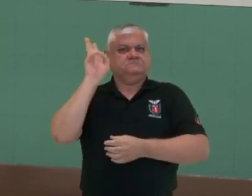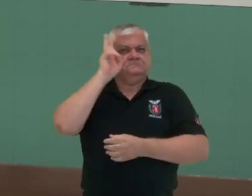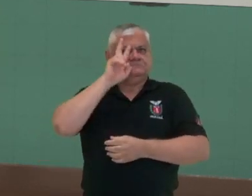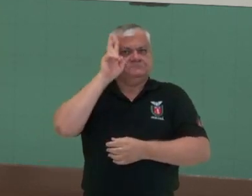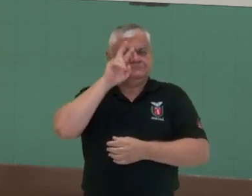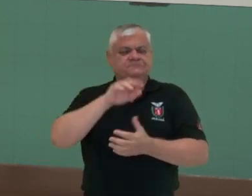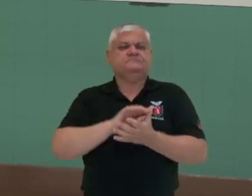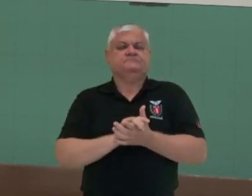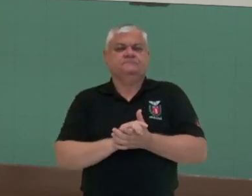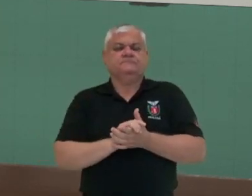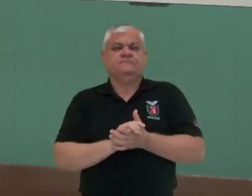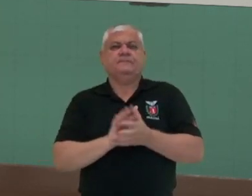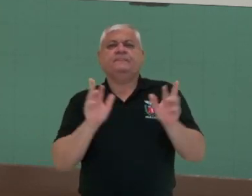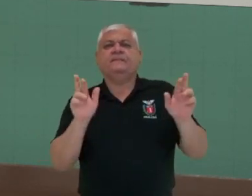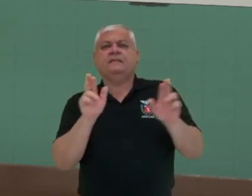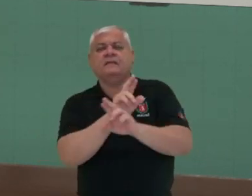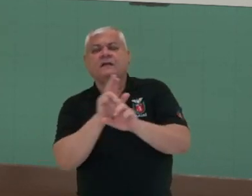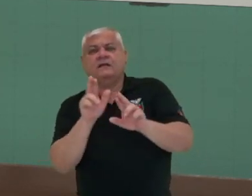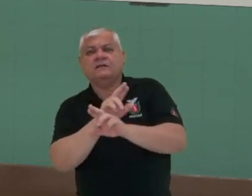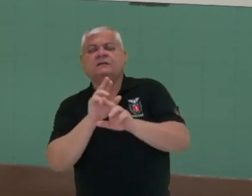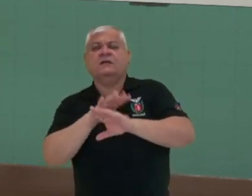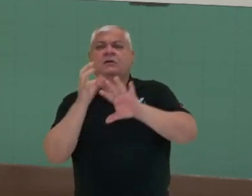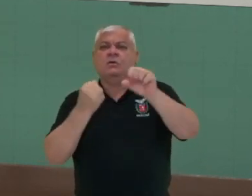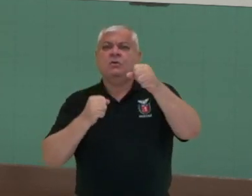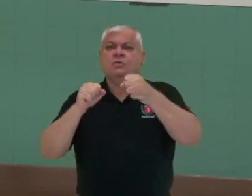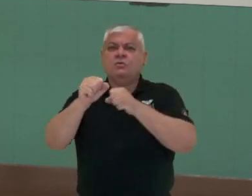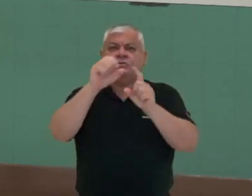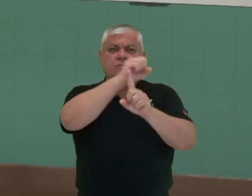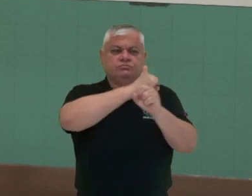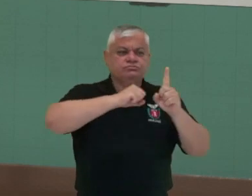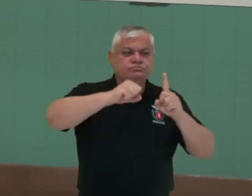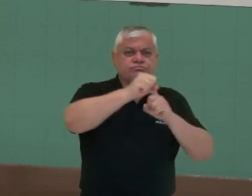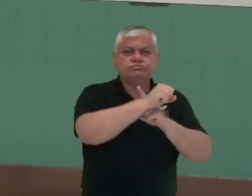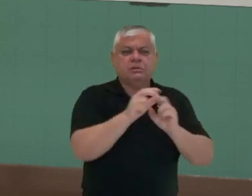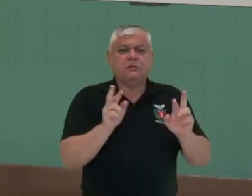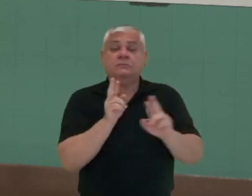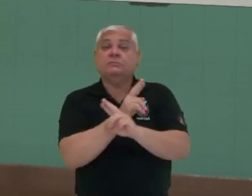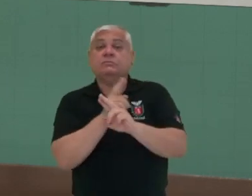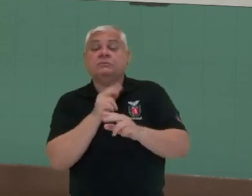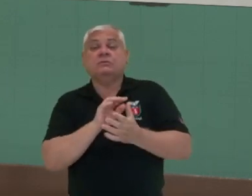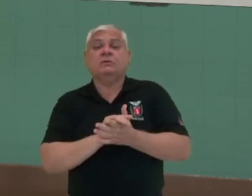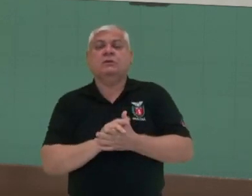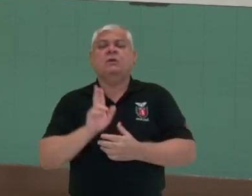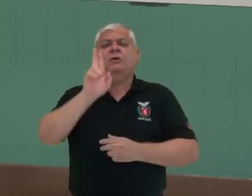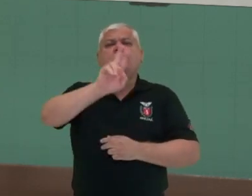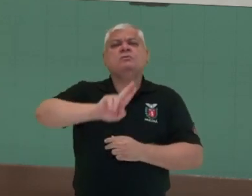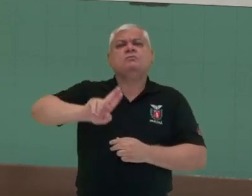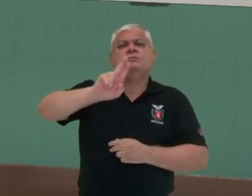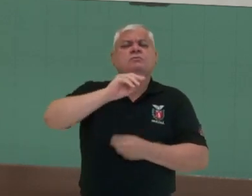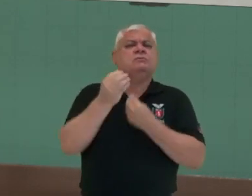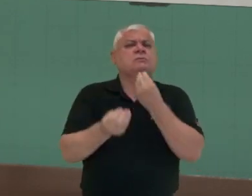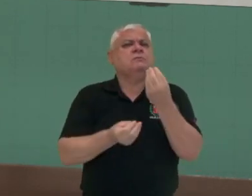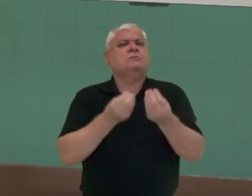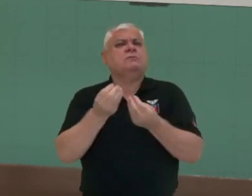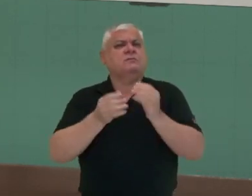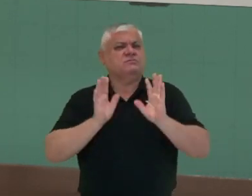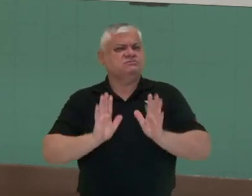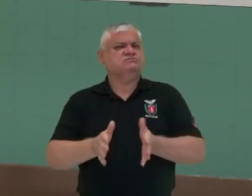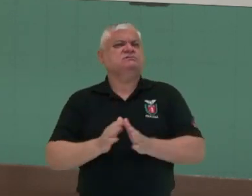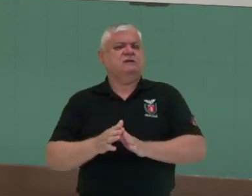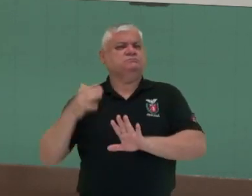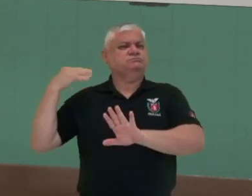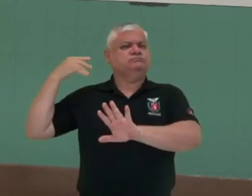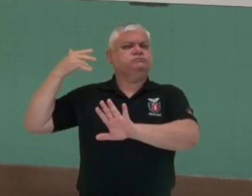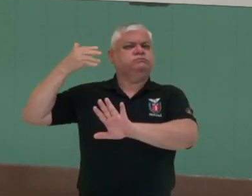né? Qual a relação dessas lutas com o meio social, qual foi a utilização que elas já tiveram ao